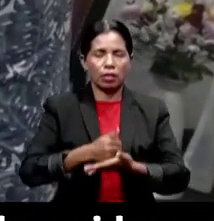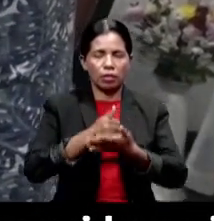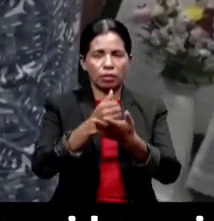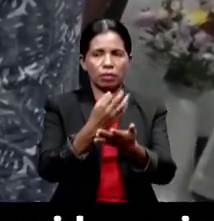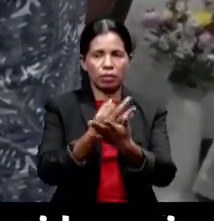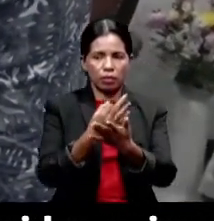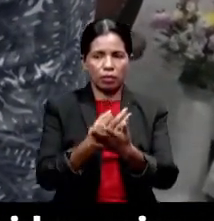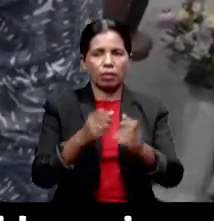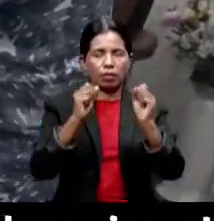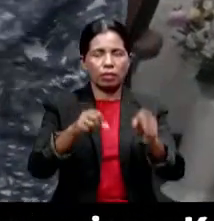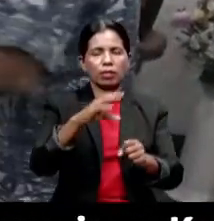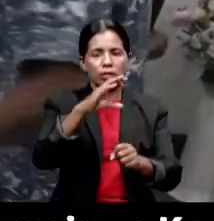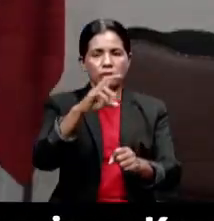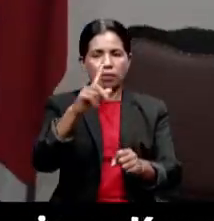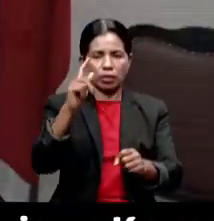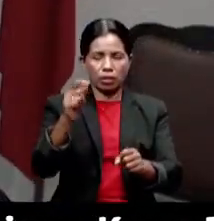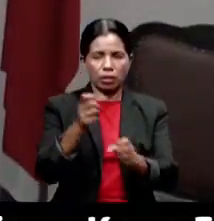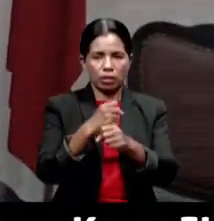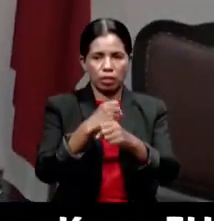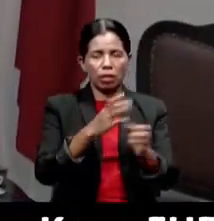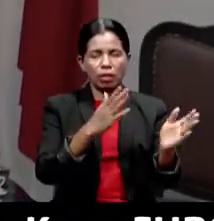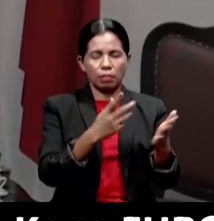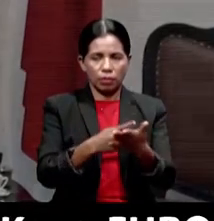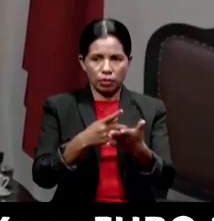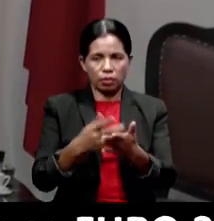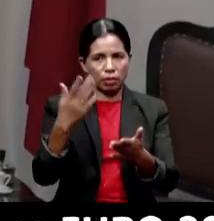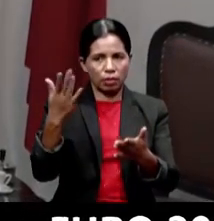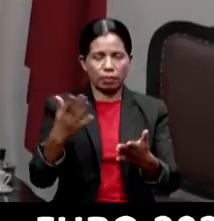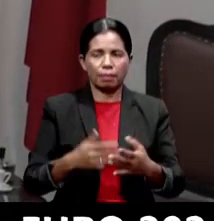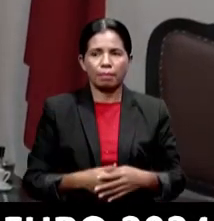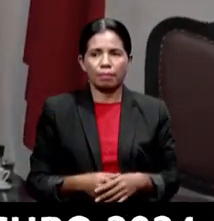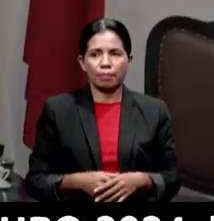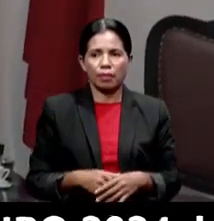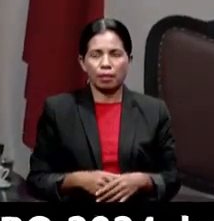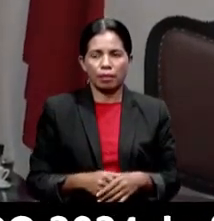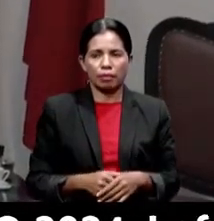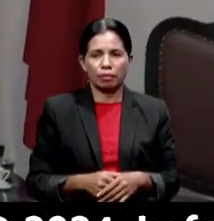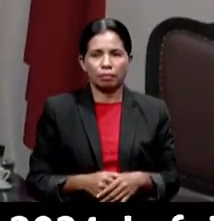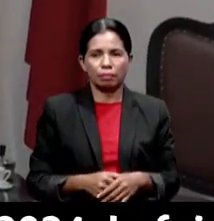financeiro, Nune Cruz Vermelha bele realiza o projeto Hiracne. Dilma Suzete, marido da Costa, GMN.